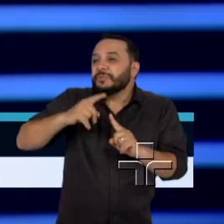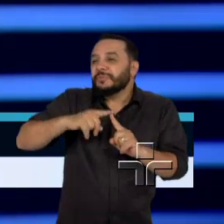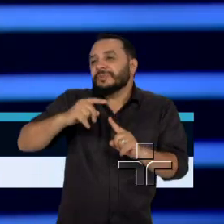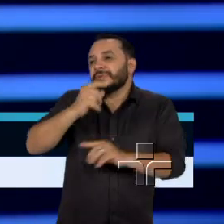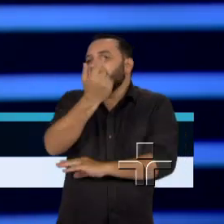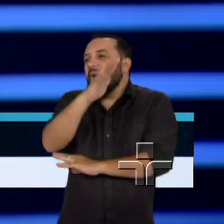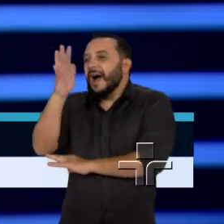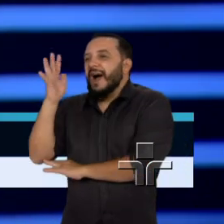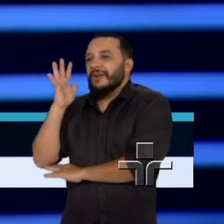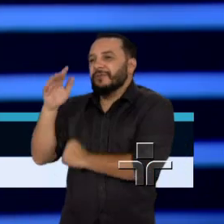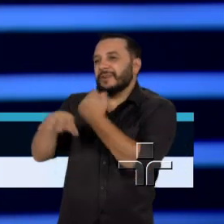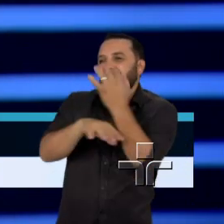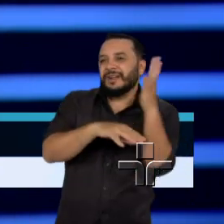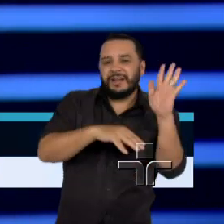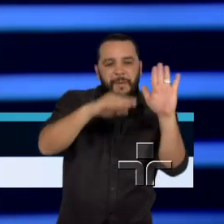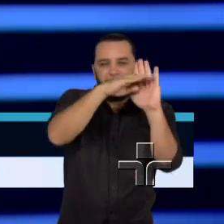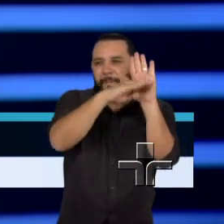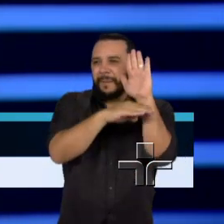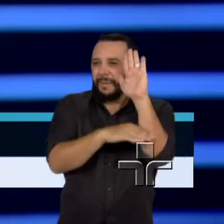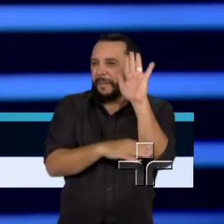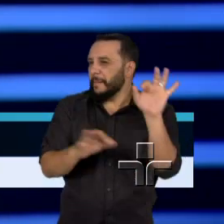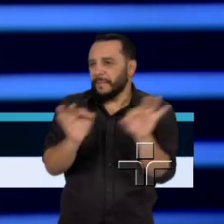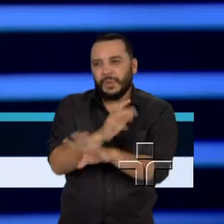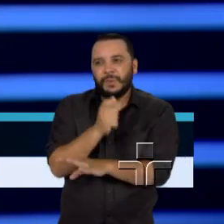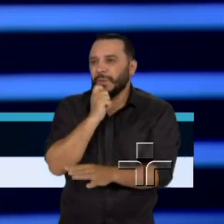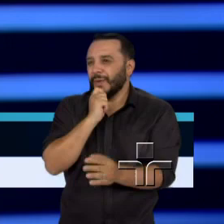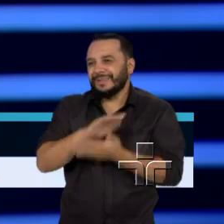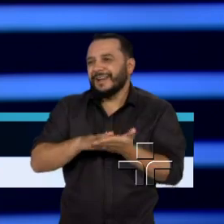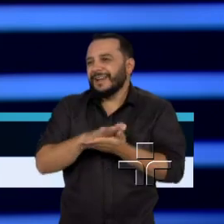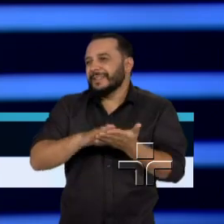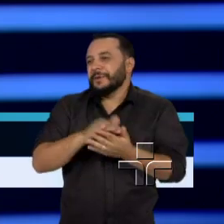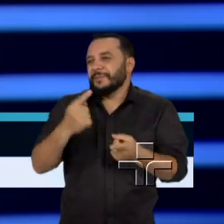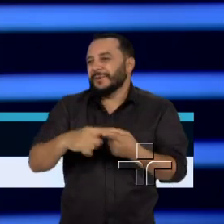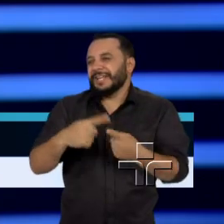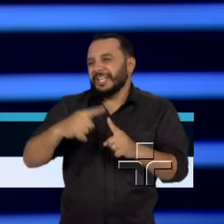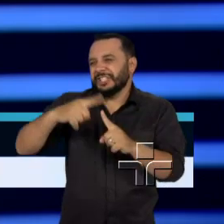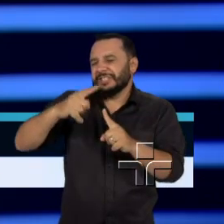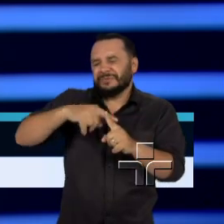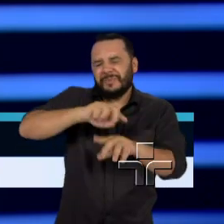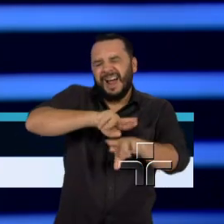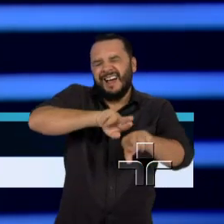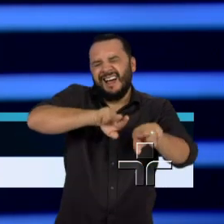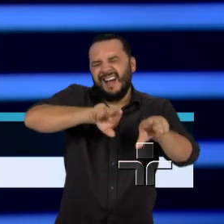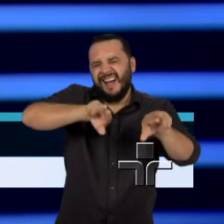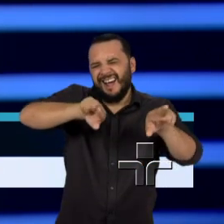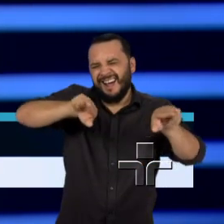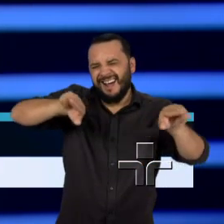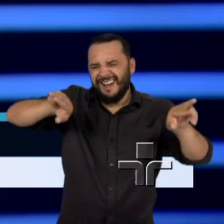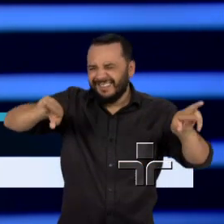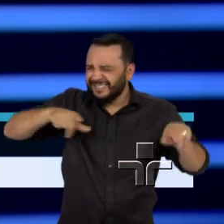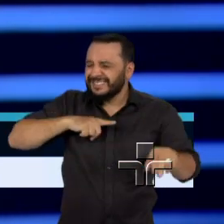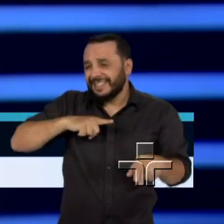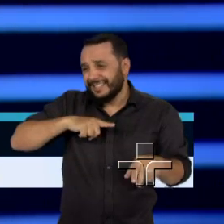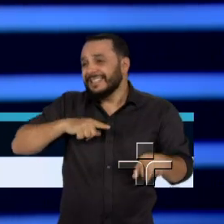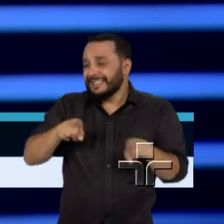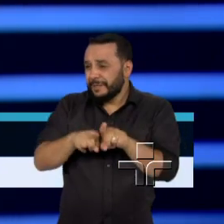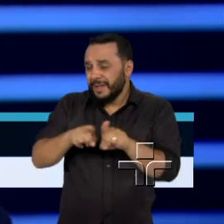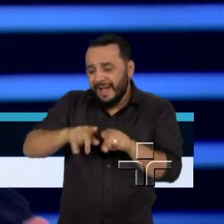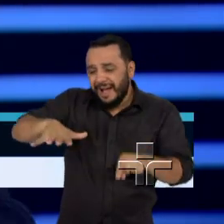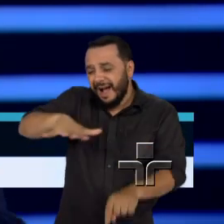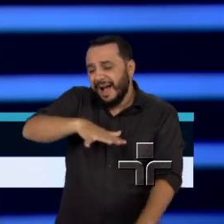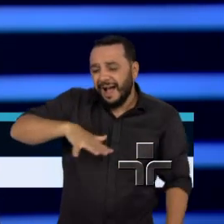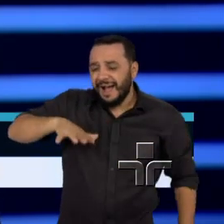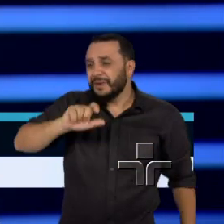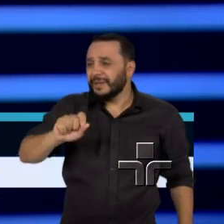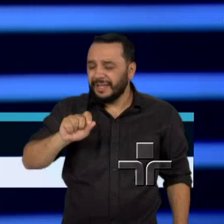Então, e a gente sabe que hoje a vertente aí da biotecnologia, uma das vertentes na área da ciência, junto